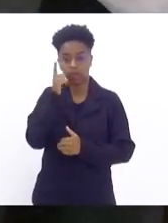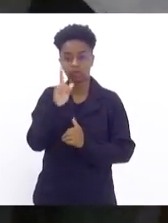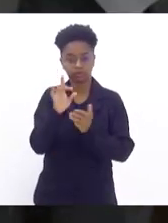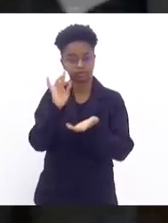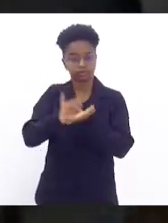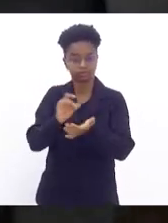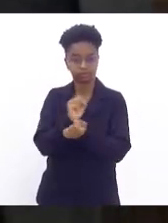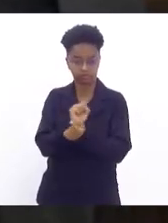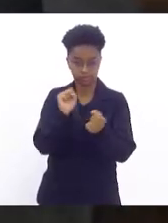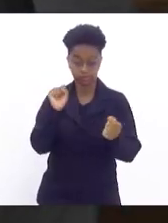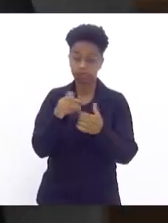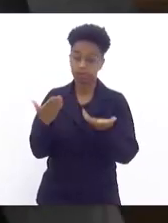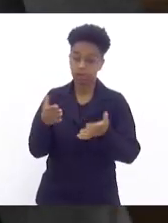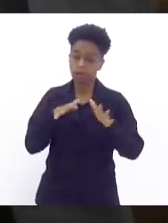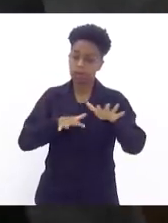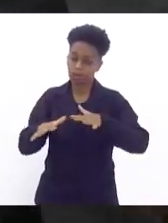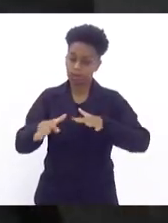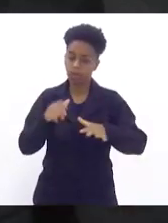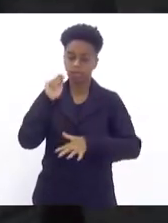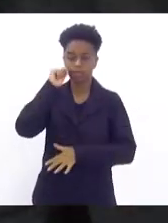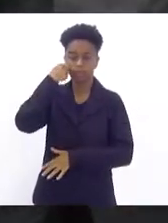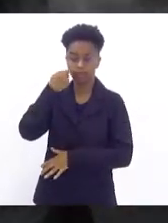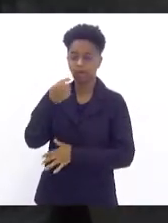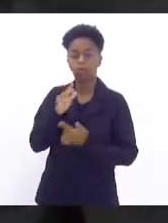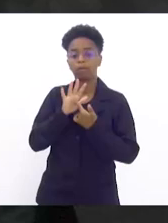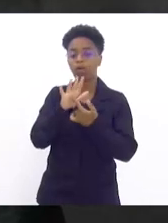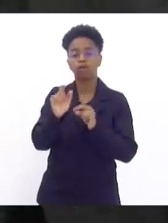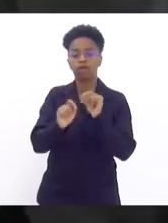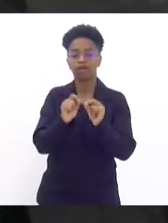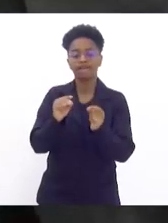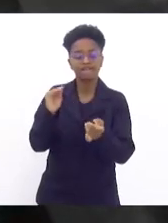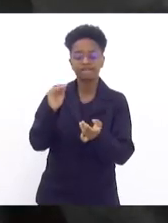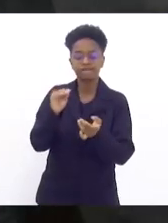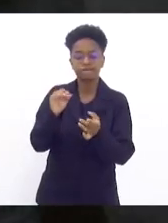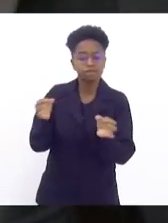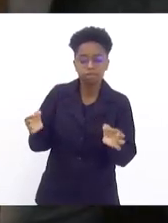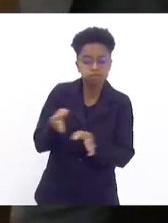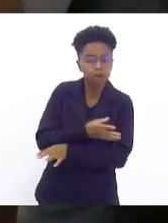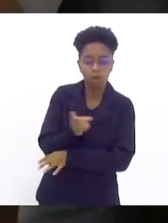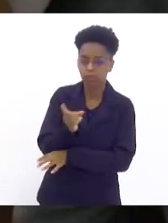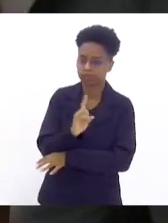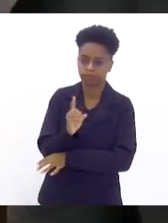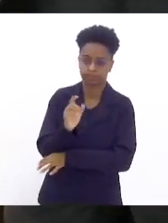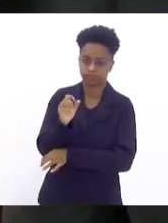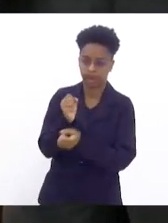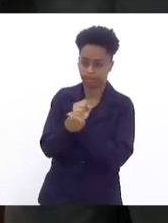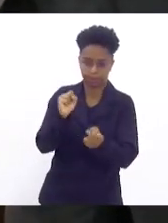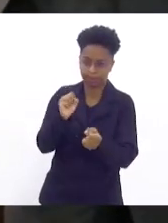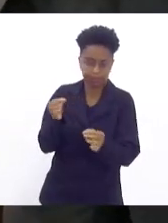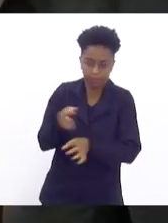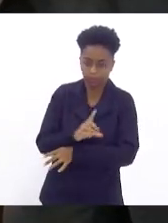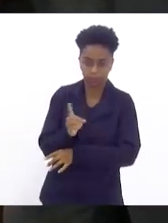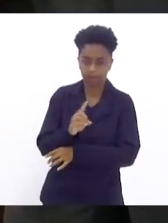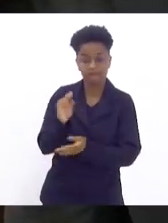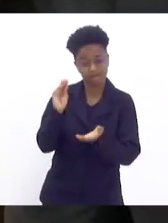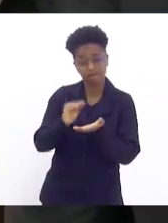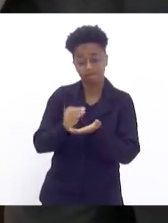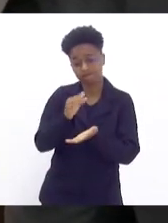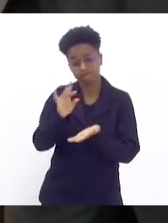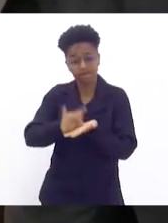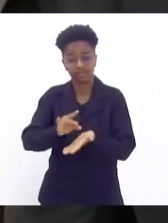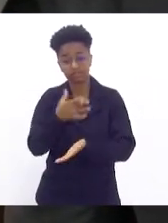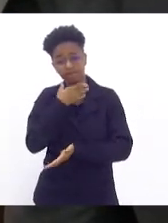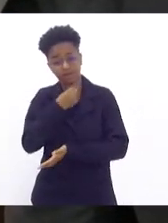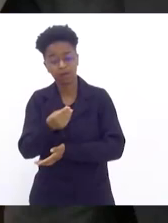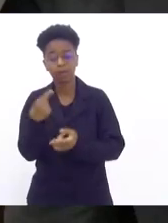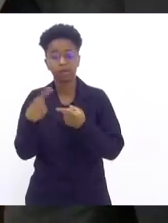o movimento negro costuma trazer uma abolição em conclusa uma falsa Abolição porque deputada essa Abolição não foi